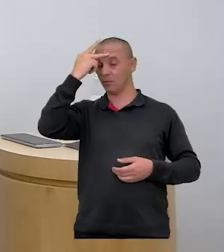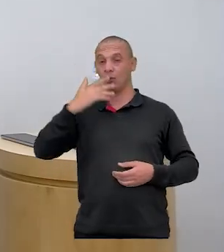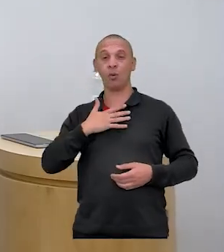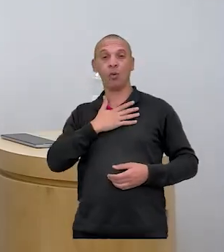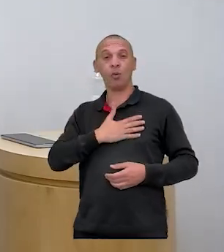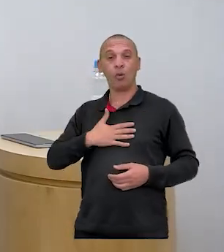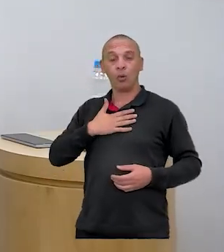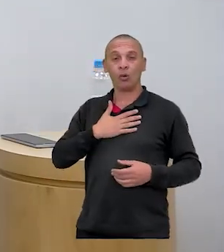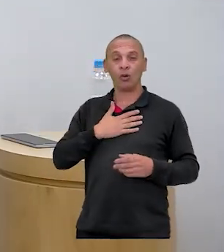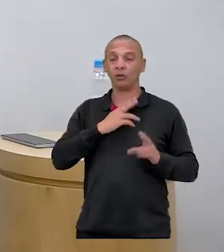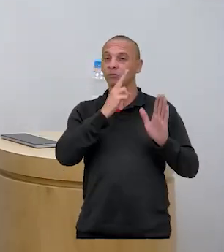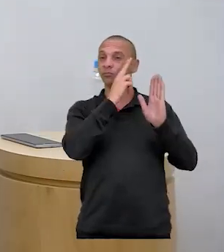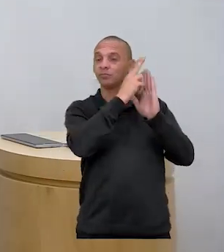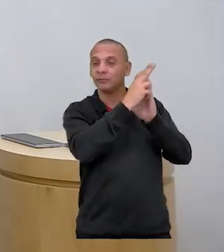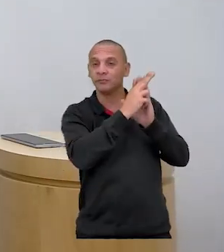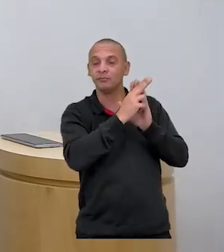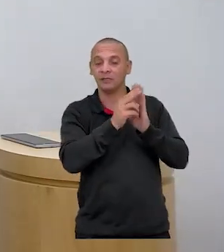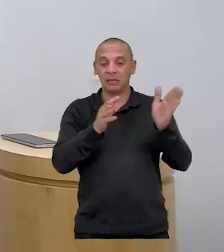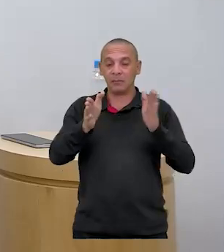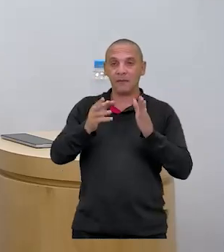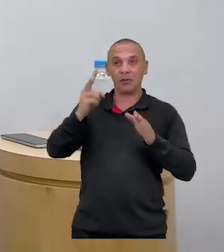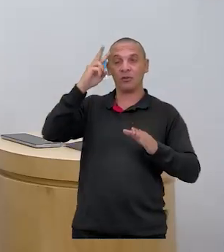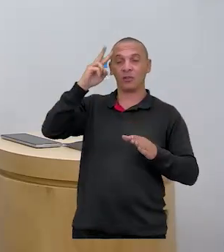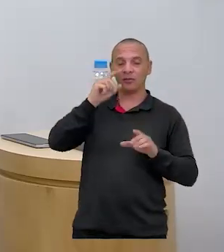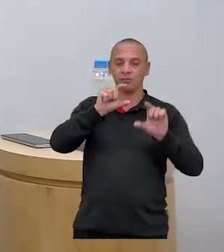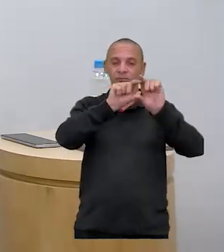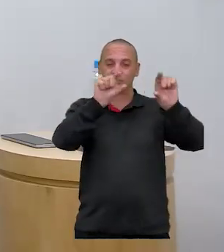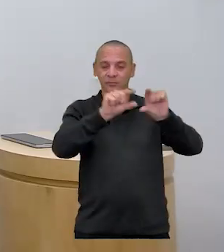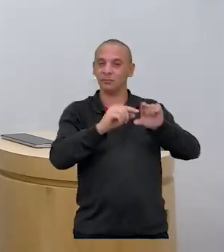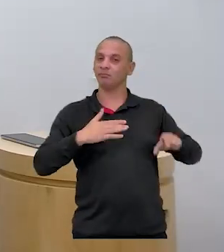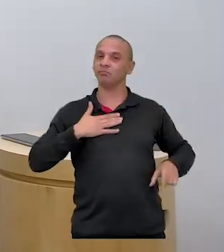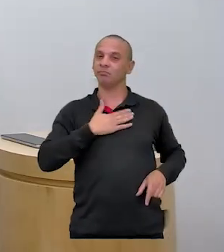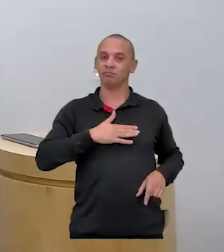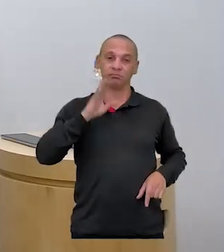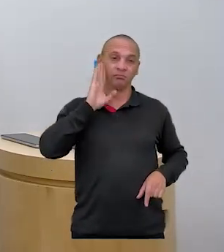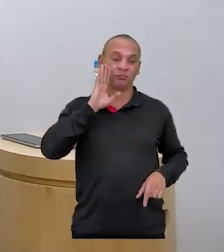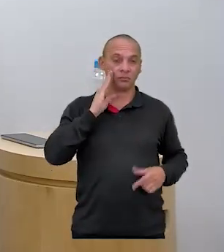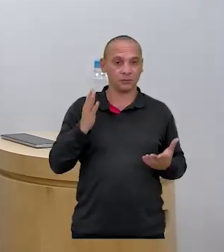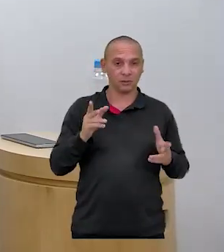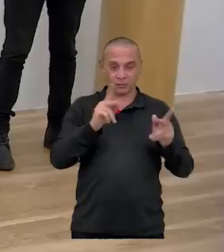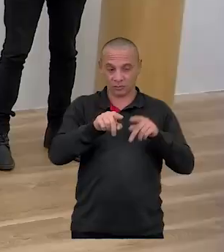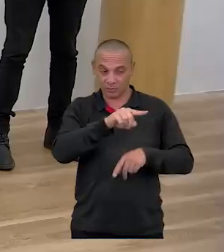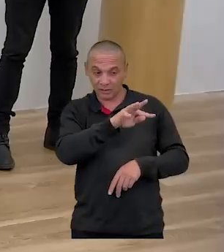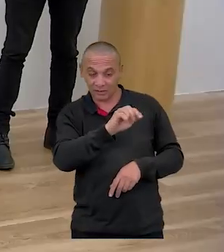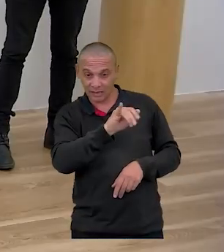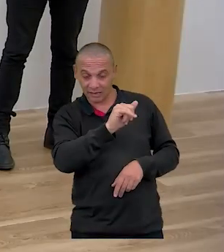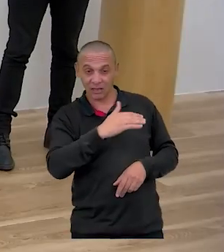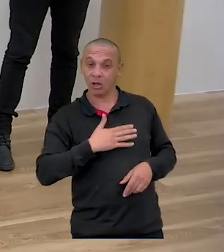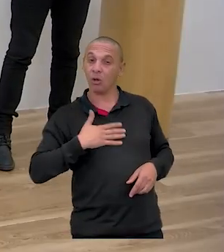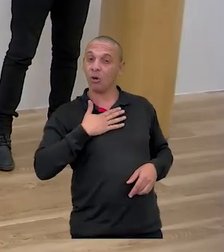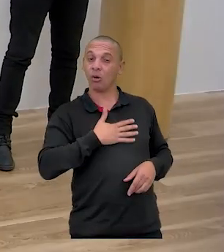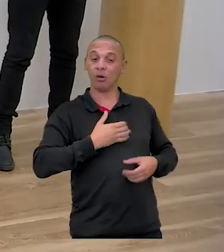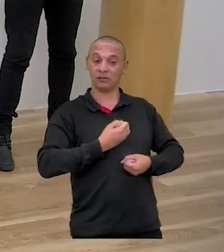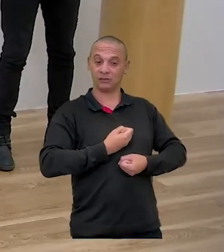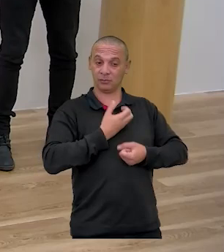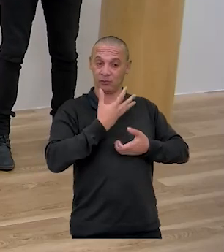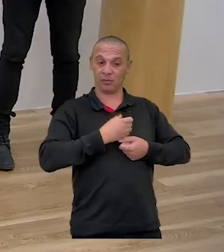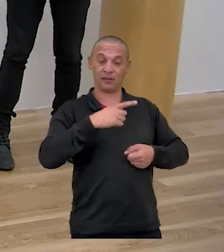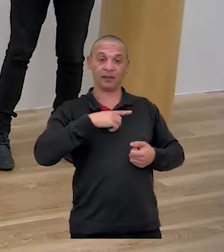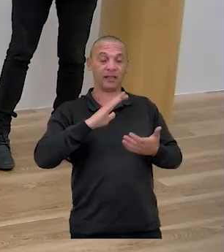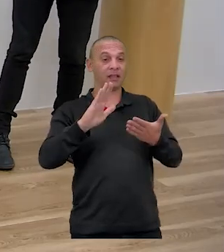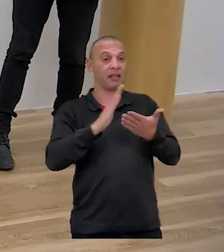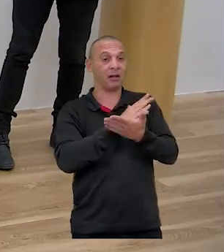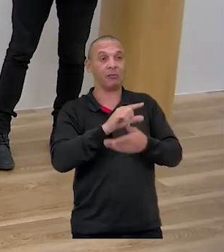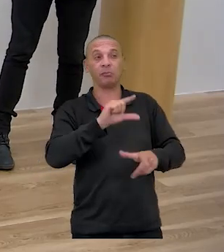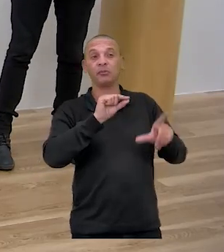momento histórico, algum verso bem legal. E você, professora Tayana, tem algum poema favorito, algum poema que você, nossa, esse